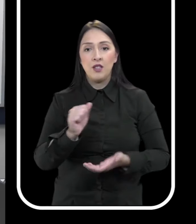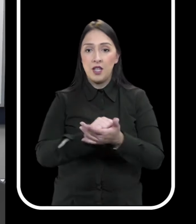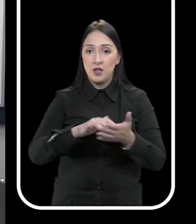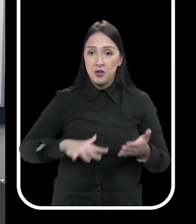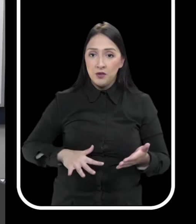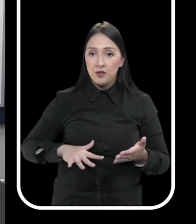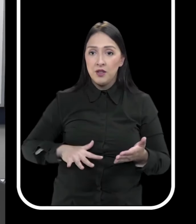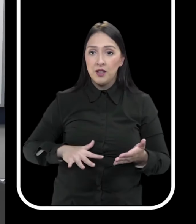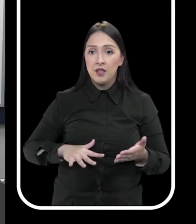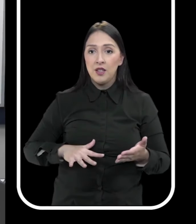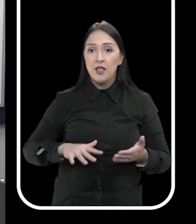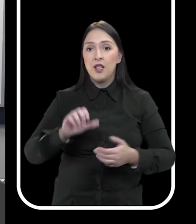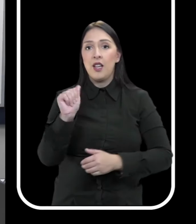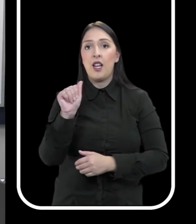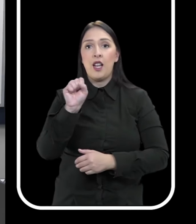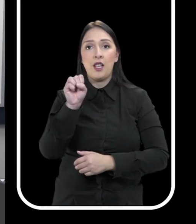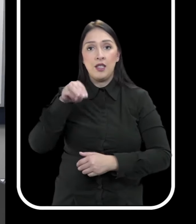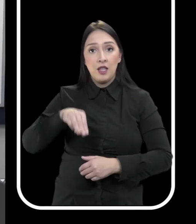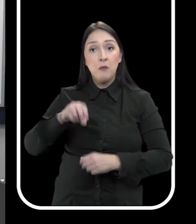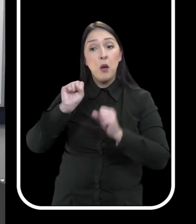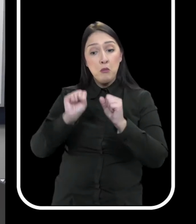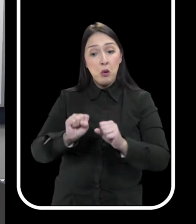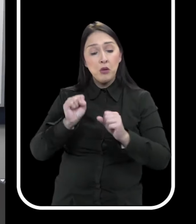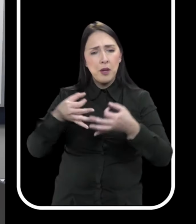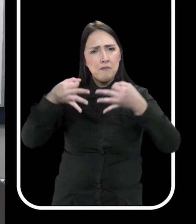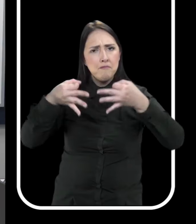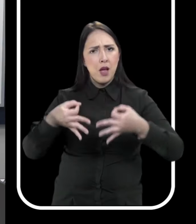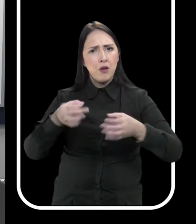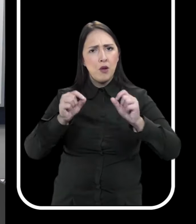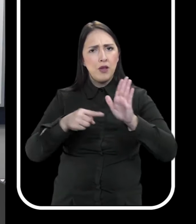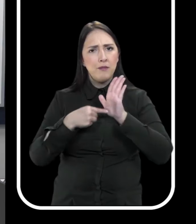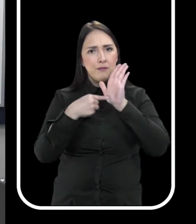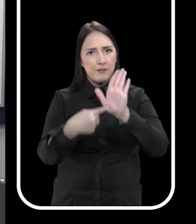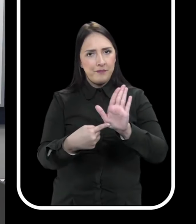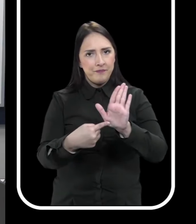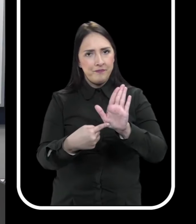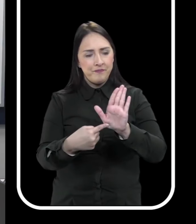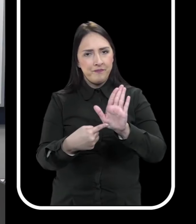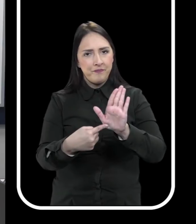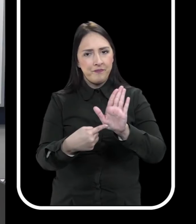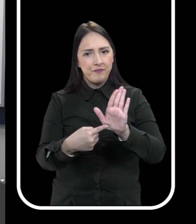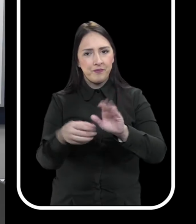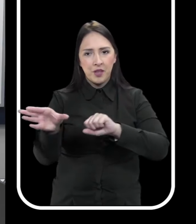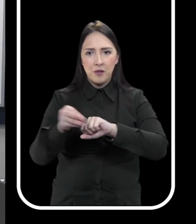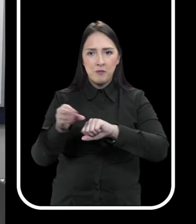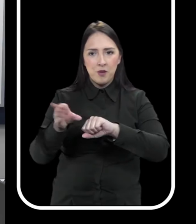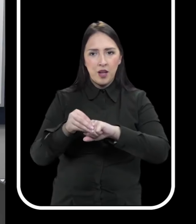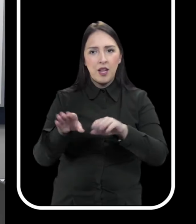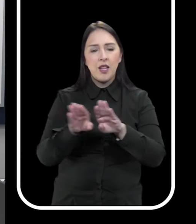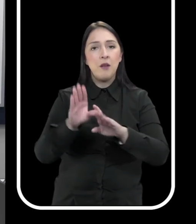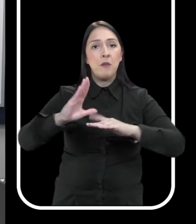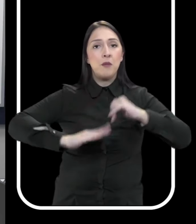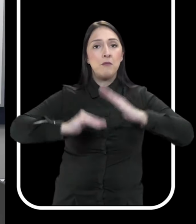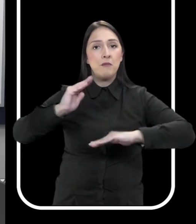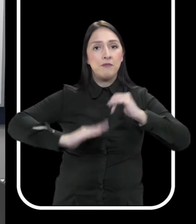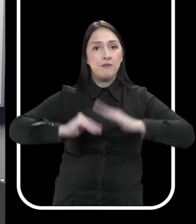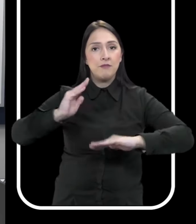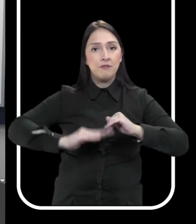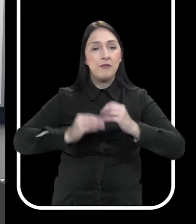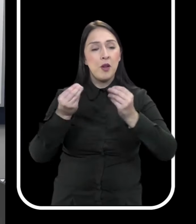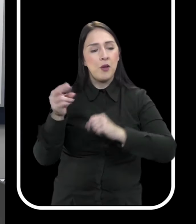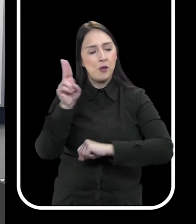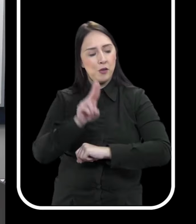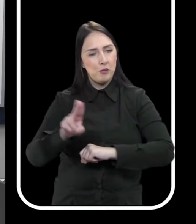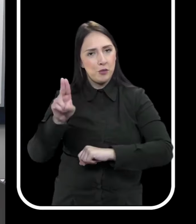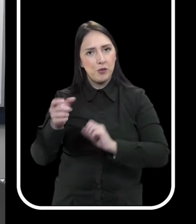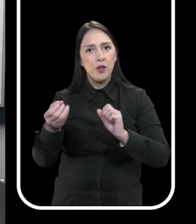com essas nossas atividades síncronas mediadas, nós poderemos perfeitamente trazer esses conhecimentos e essas